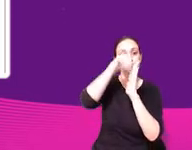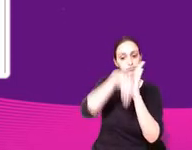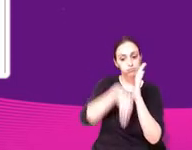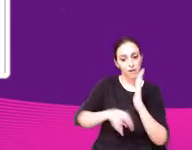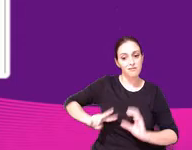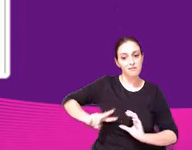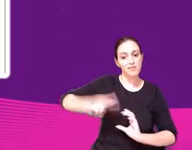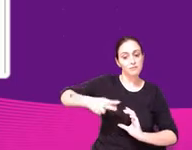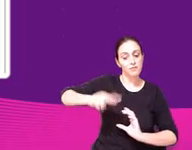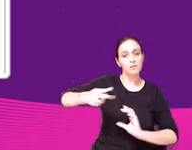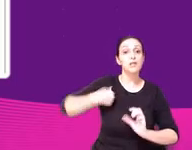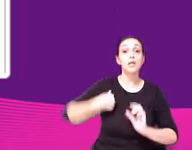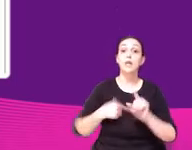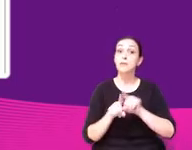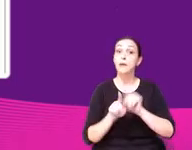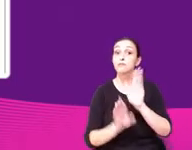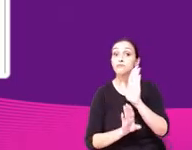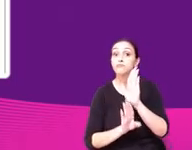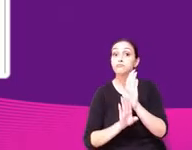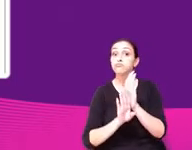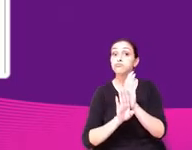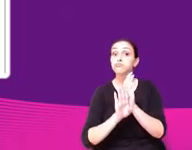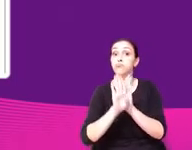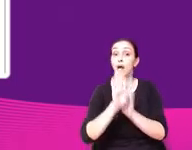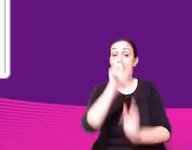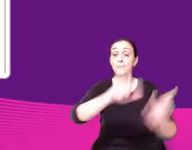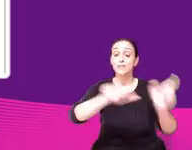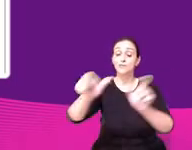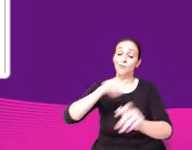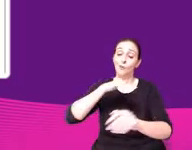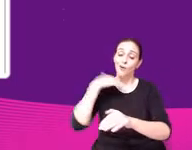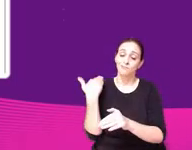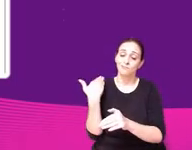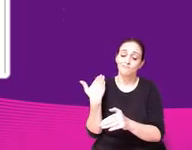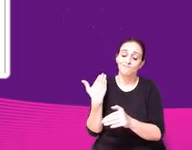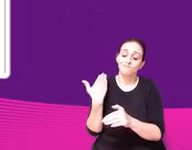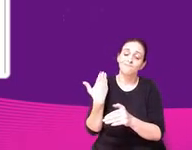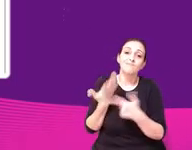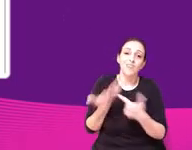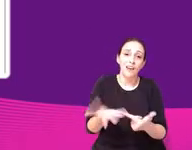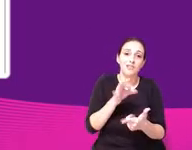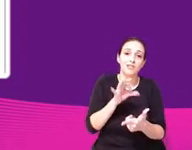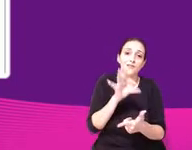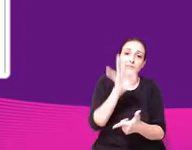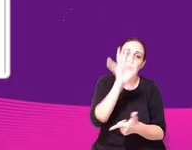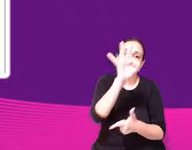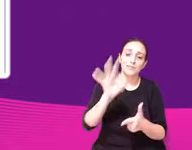e um aumento ainda na proporção com doadores falecidos superior a 90%.